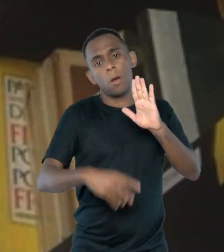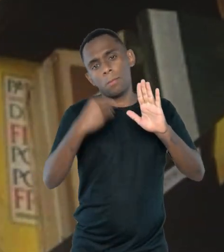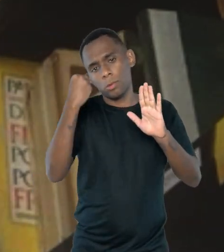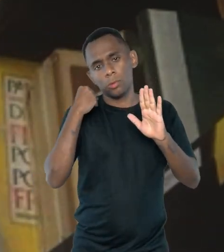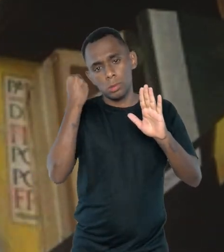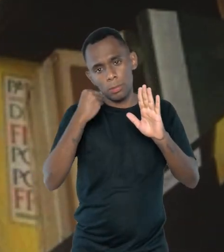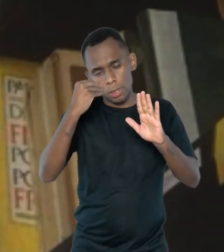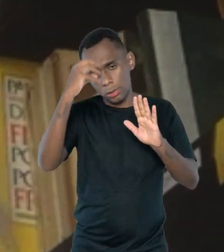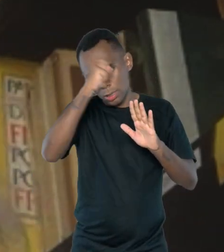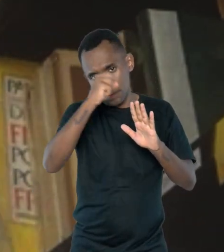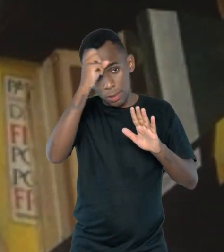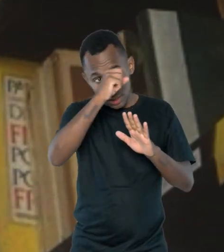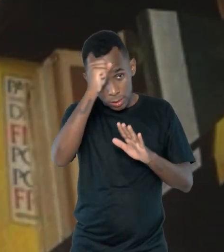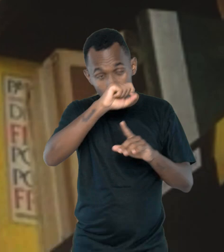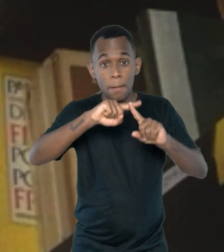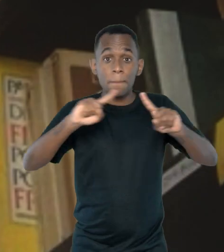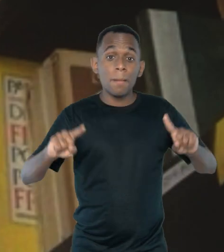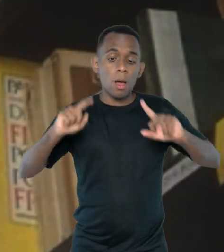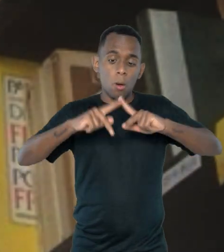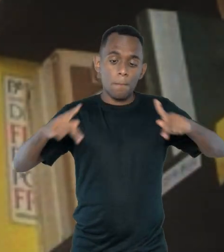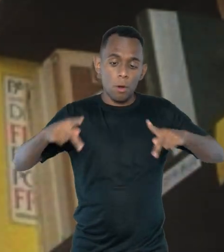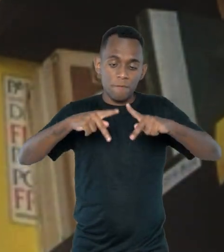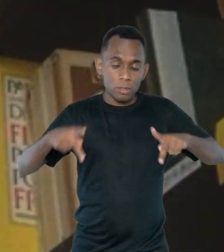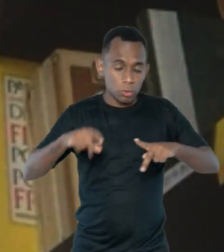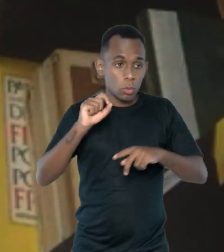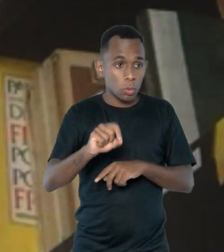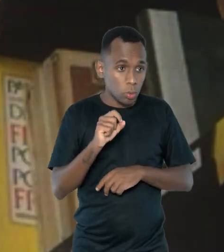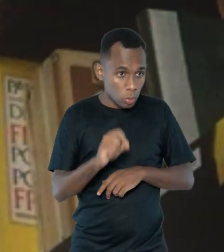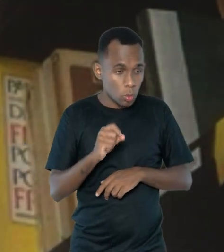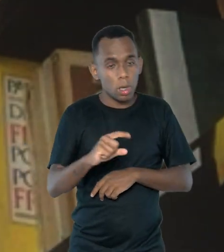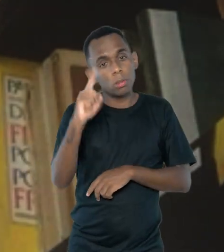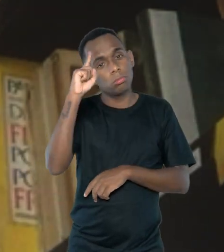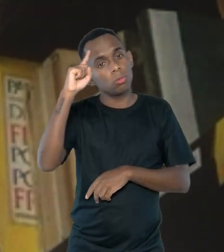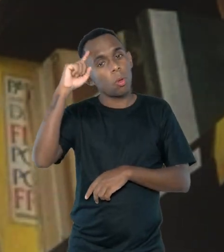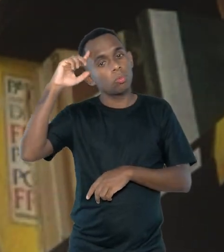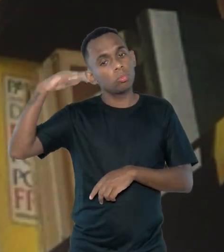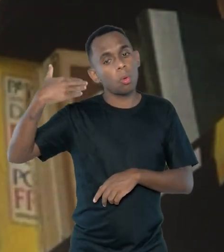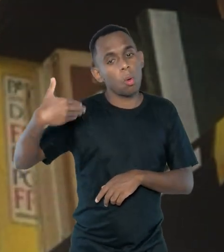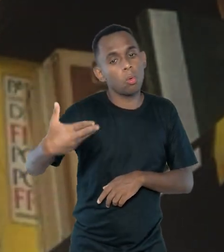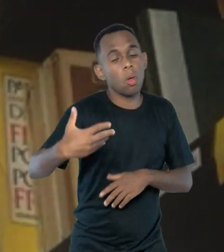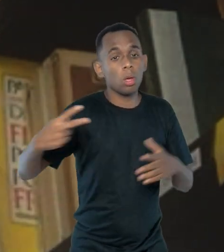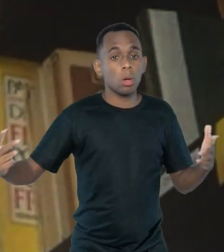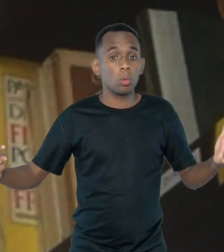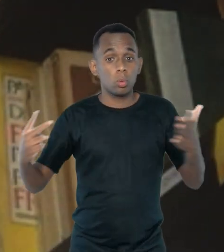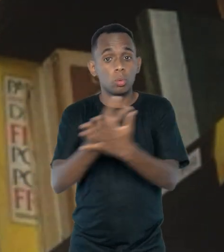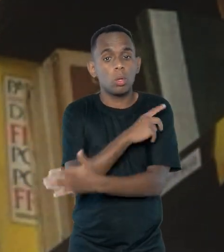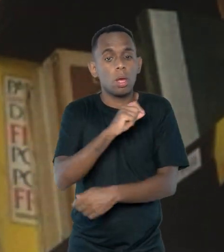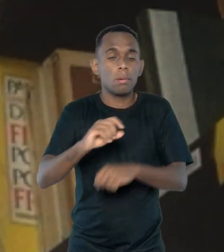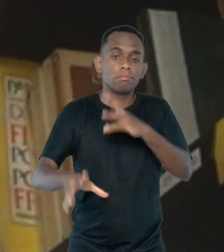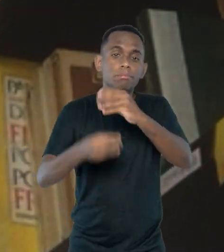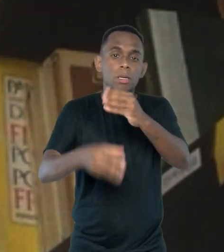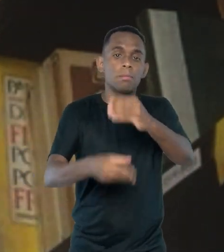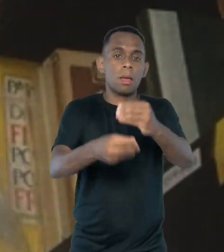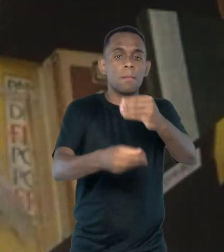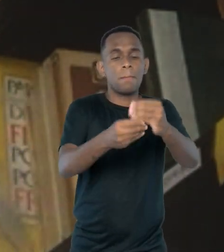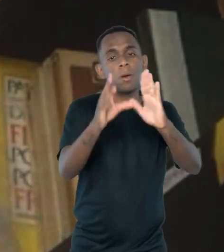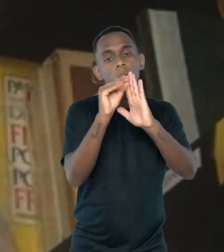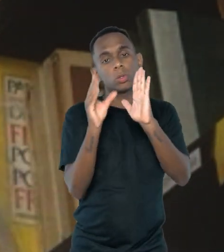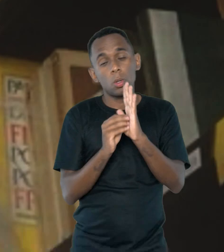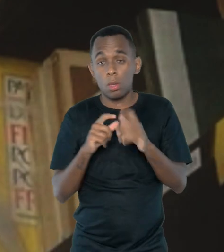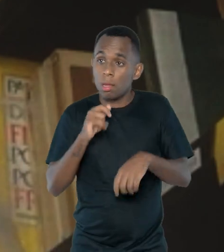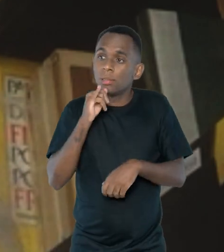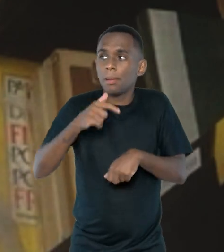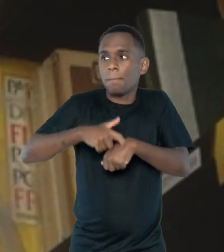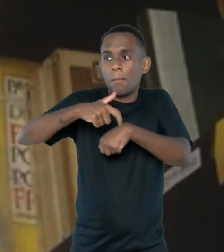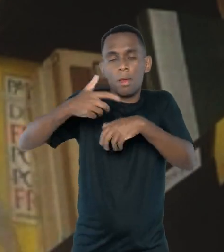professor, de modo geral, leva o dia a dia, o que está acontecendo, complementando o livro didático. Num momento como